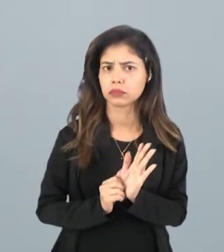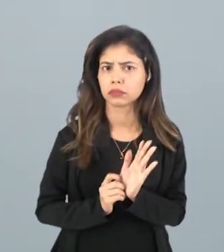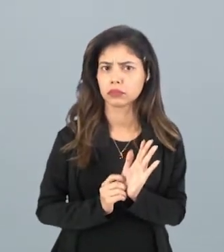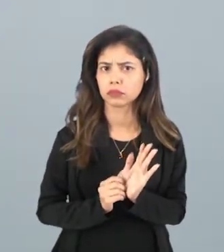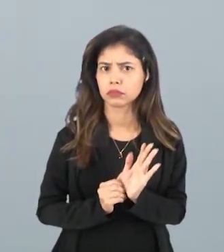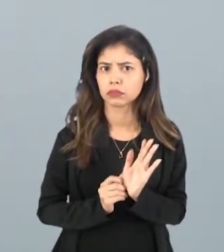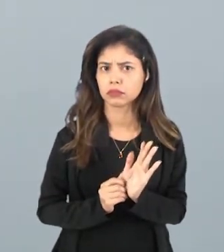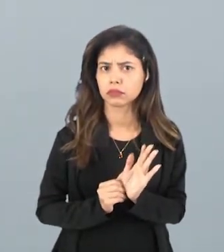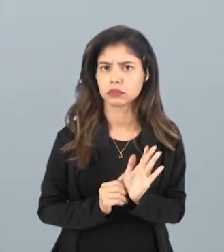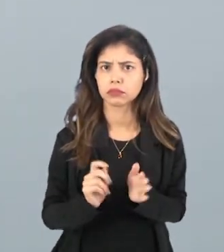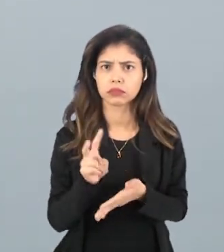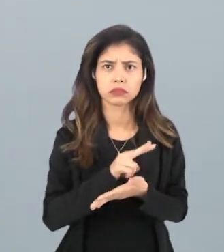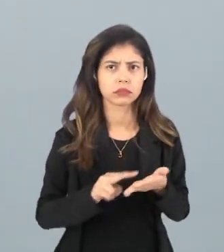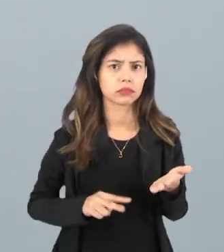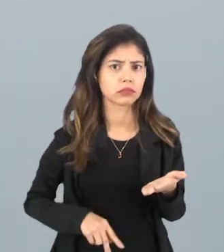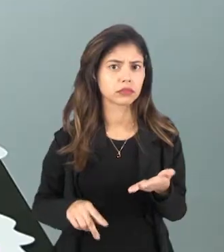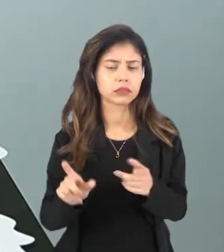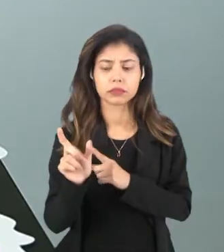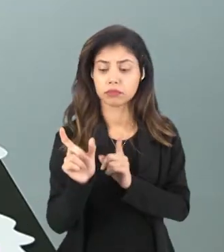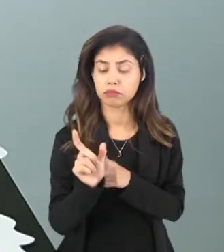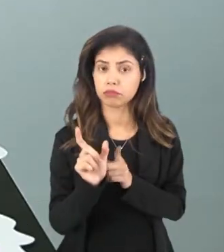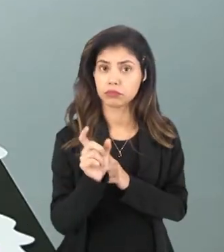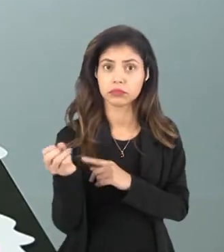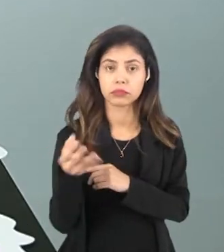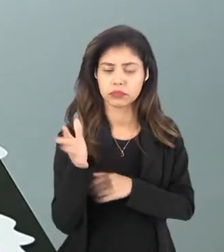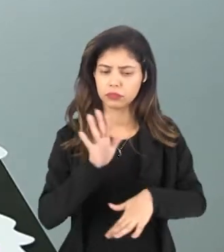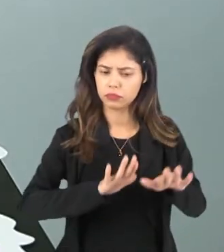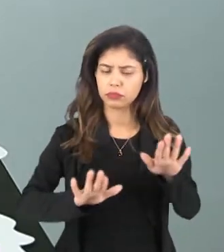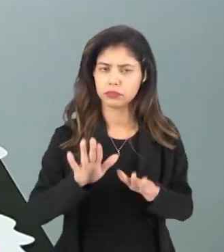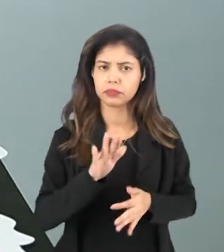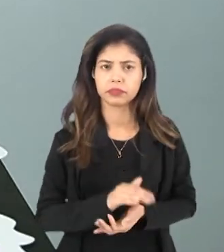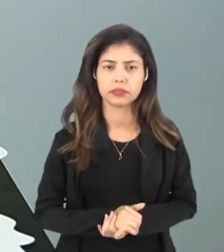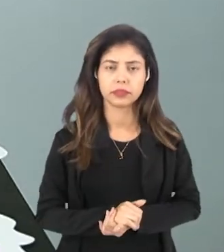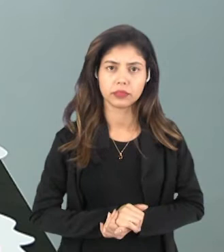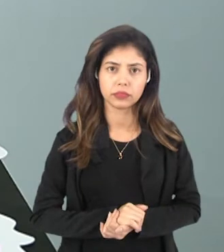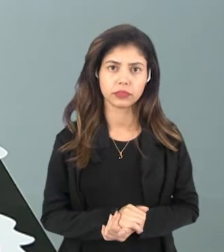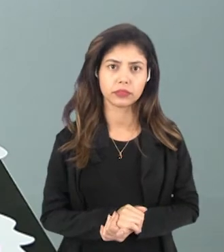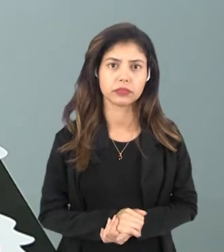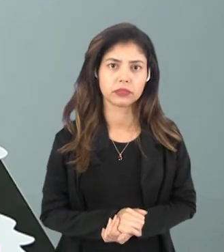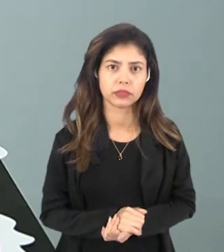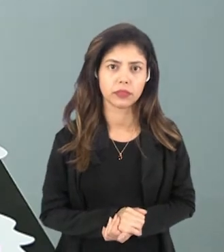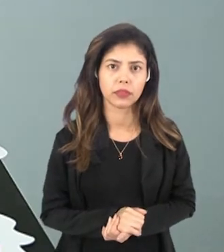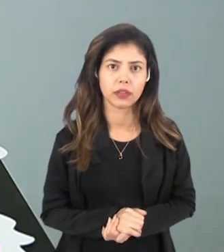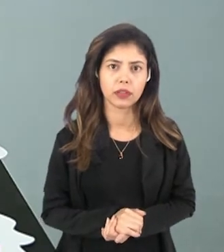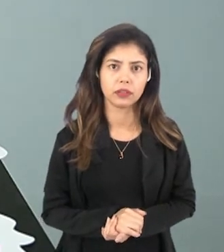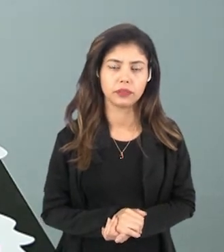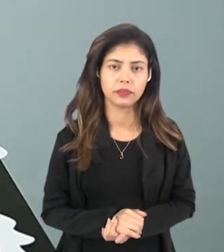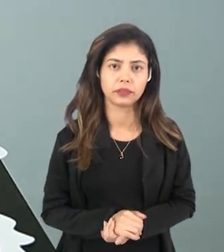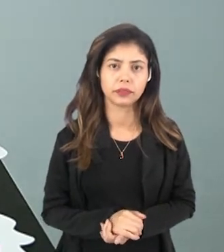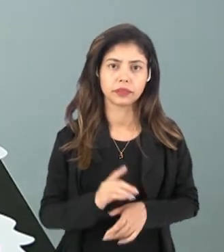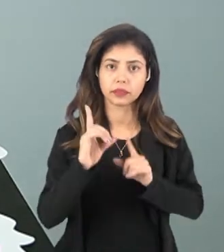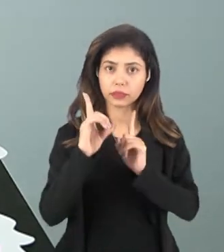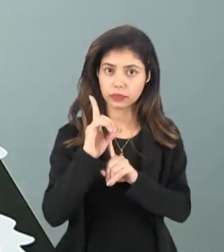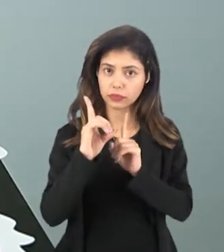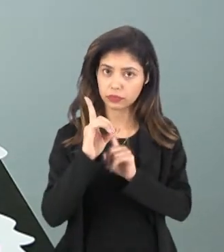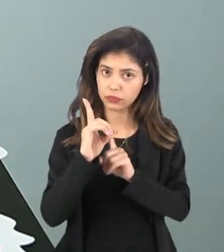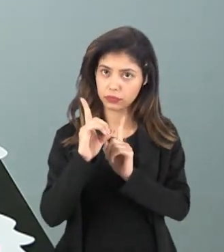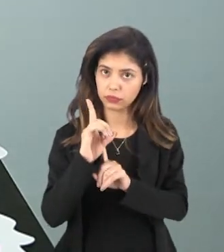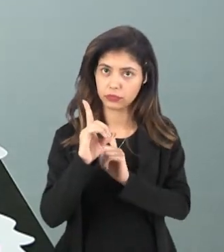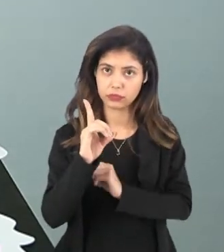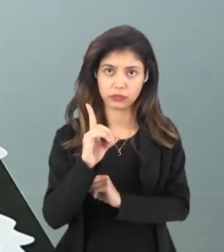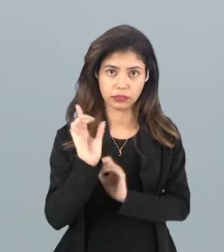vamos ler essa palavra nova com todo cuidado vamos lá que começa com a letra